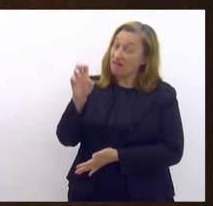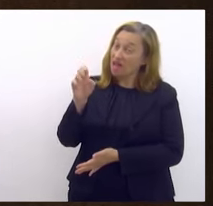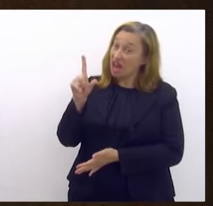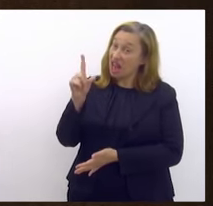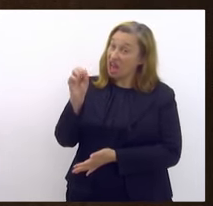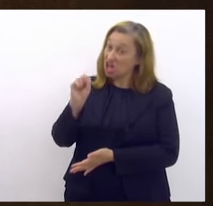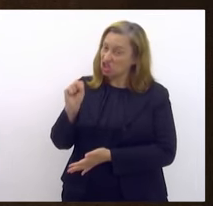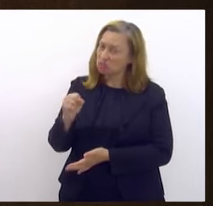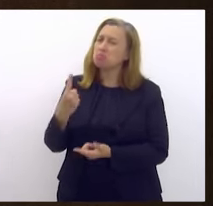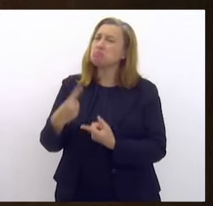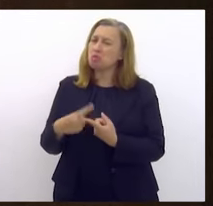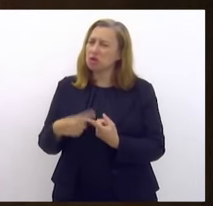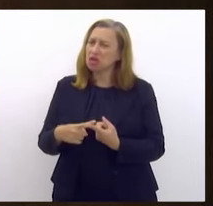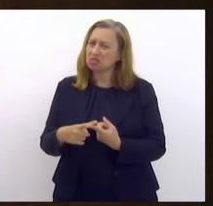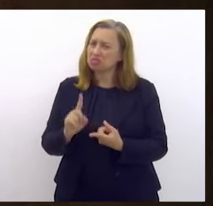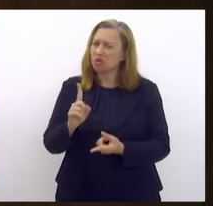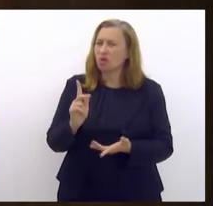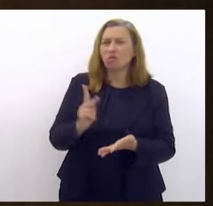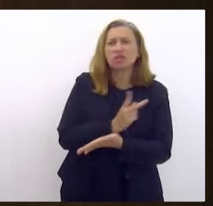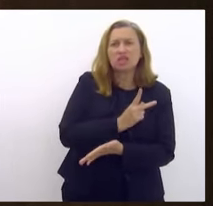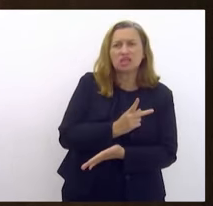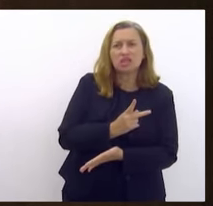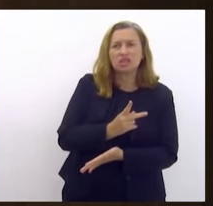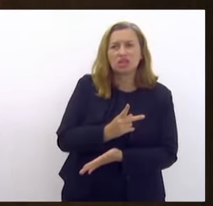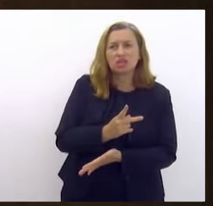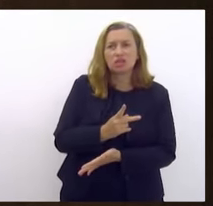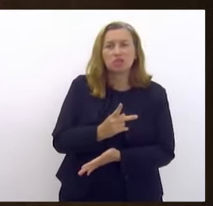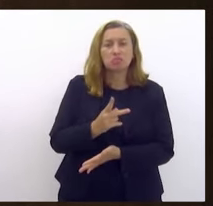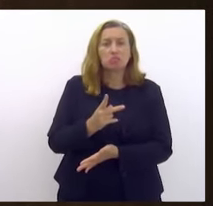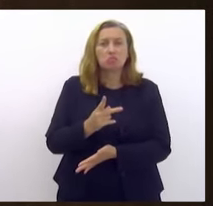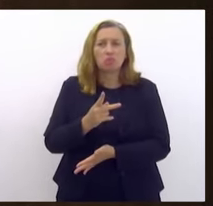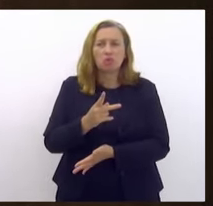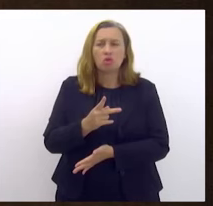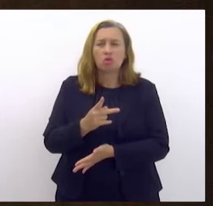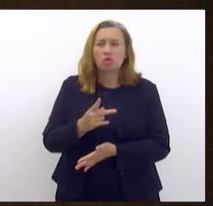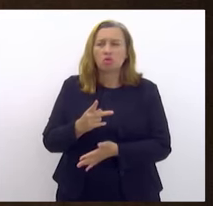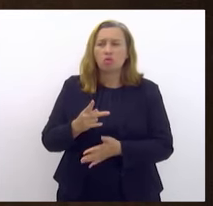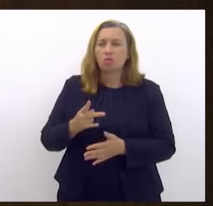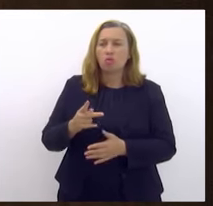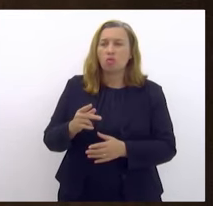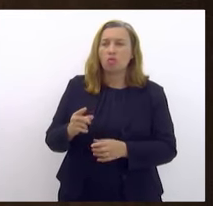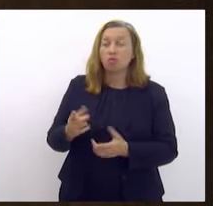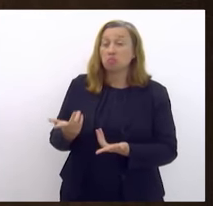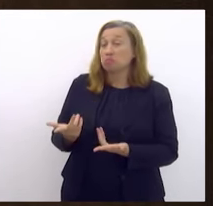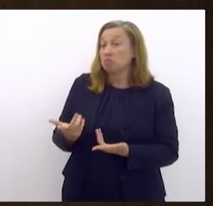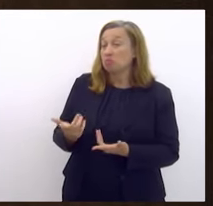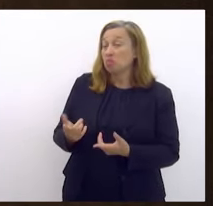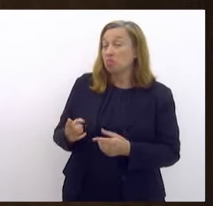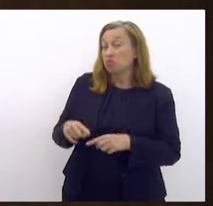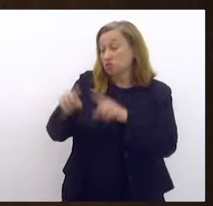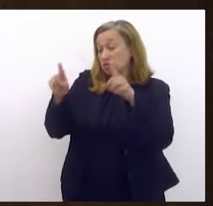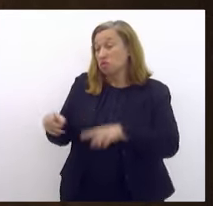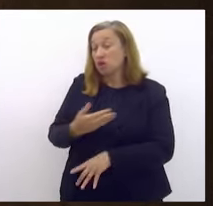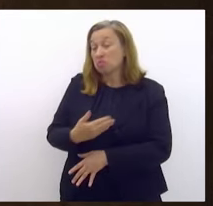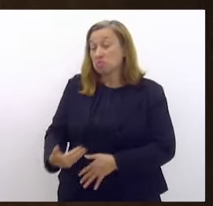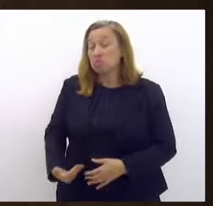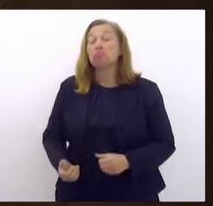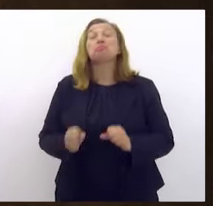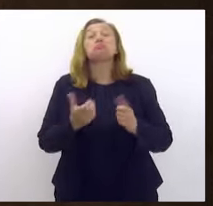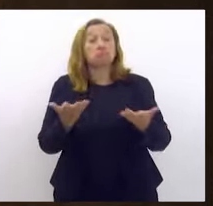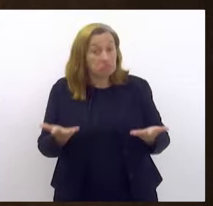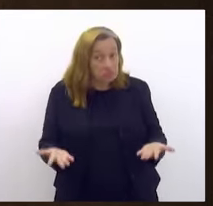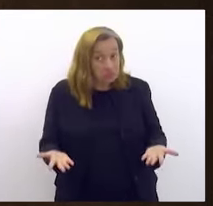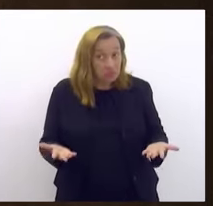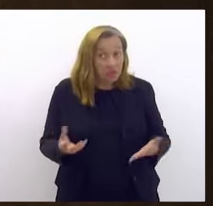acontecer, eventualmente, com alguém da Ativa, né? um agente público da Ativa, que depois pode se revelar.